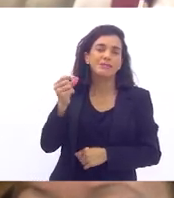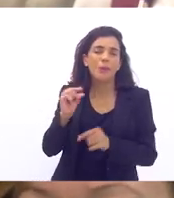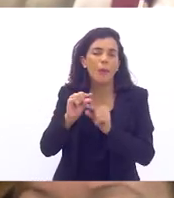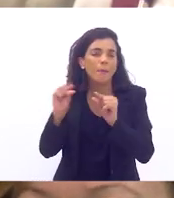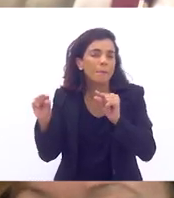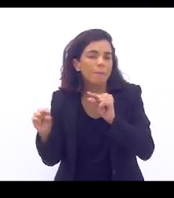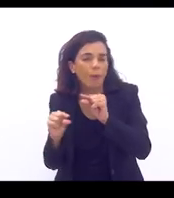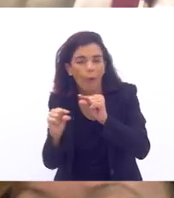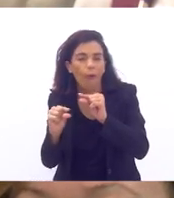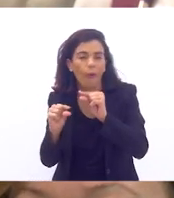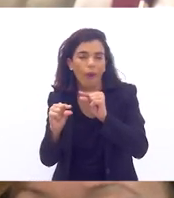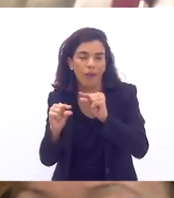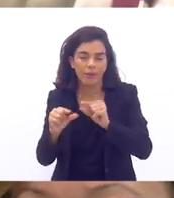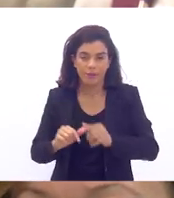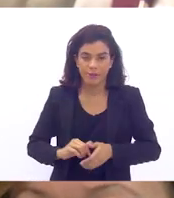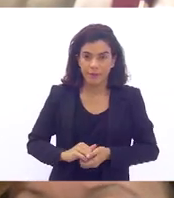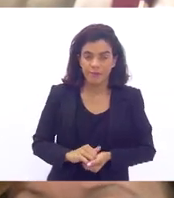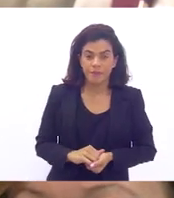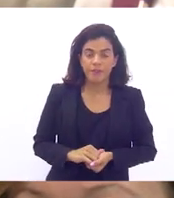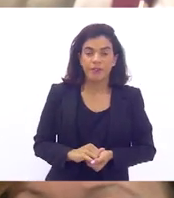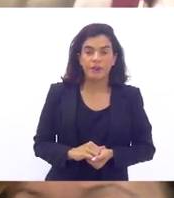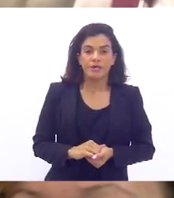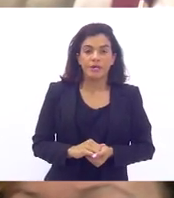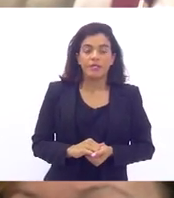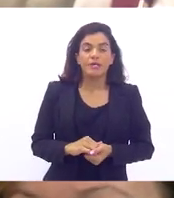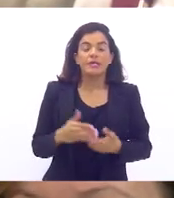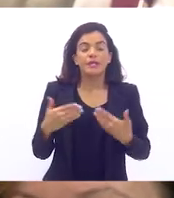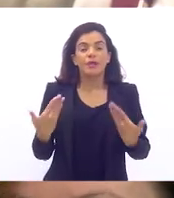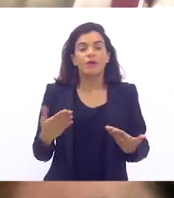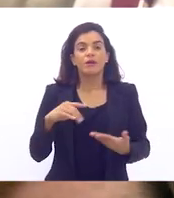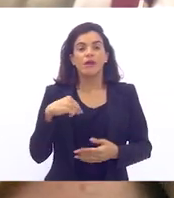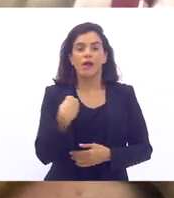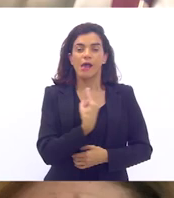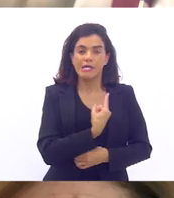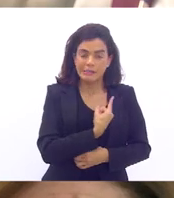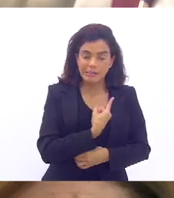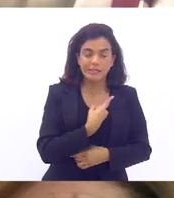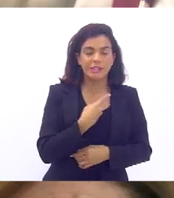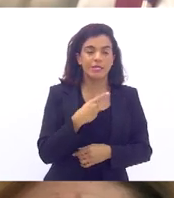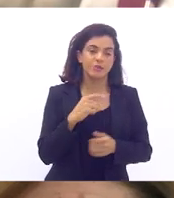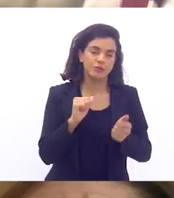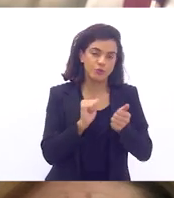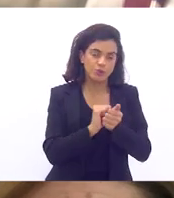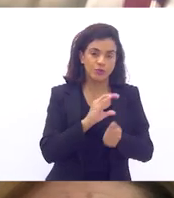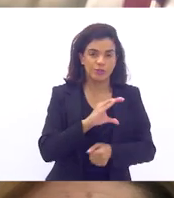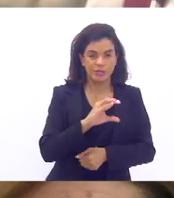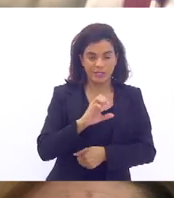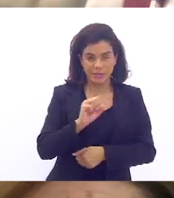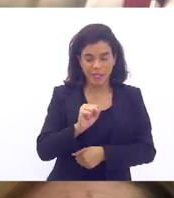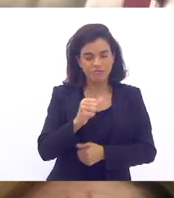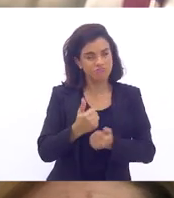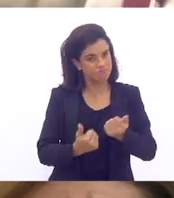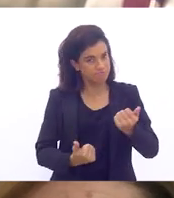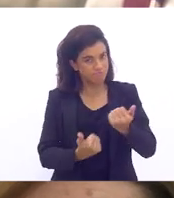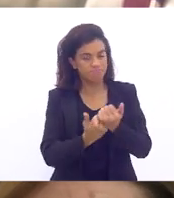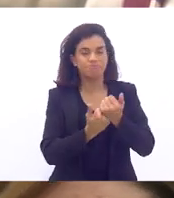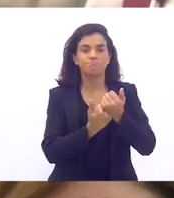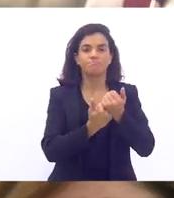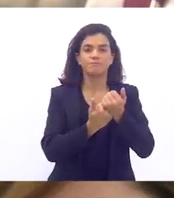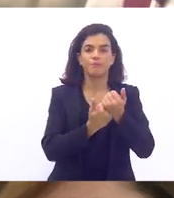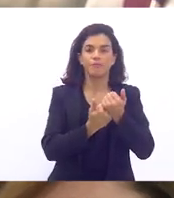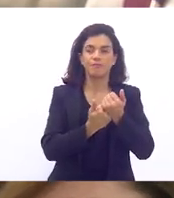Estadual então a gente acesa integralmente favorável né